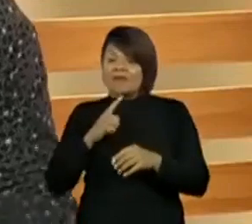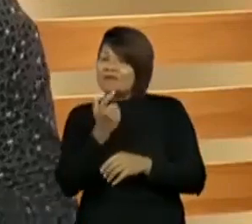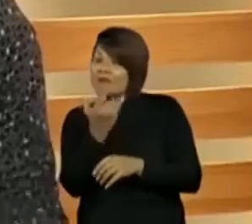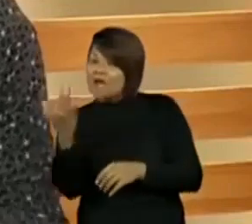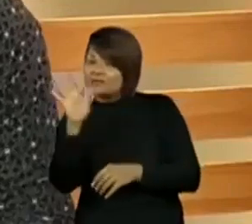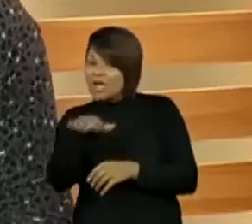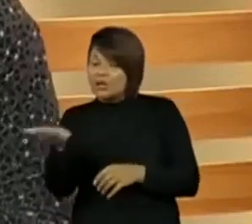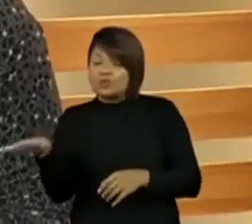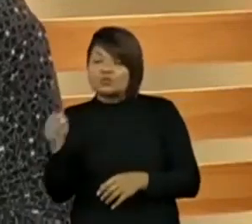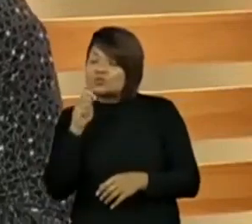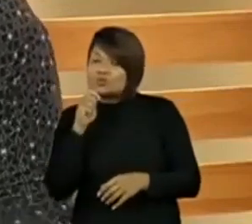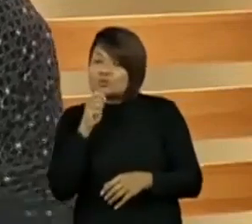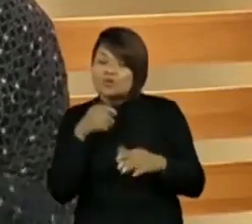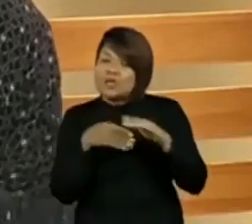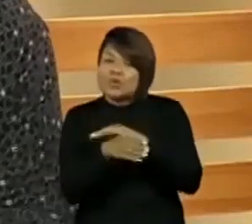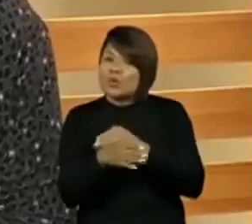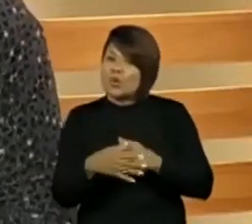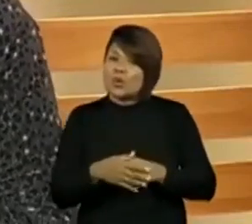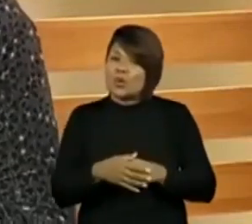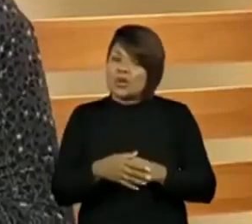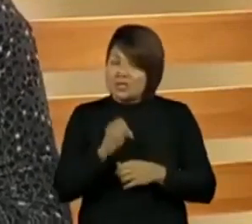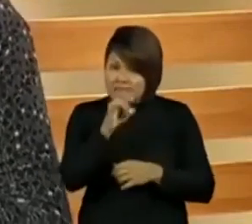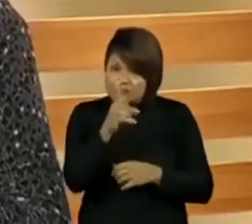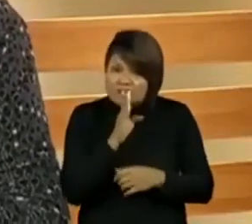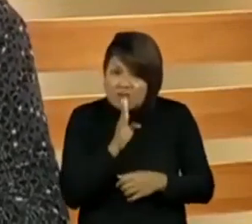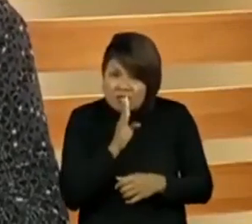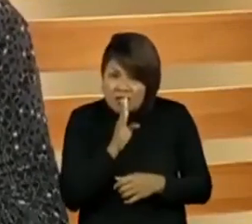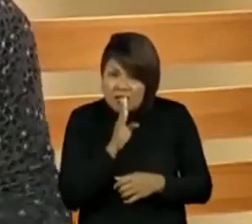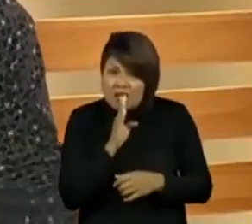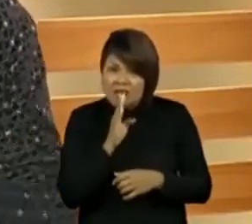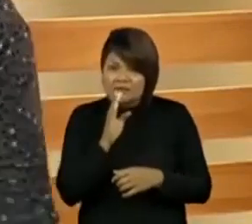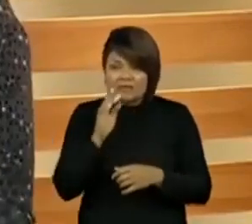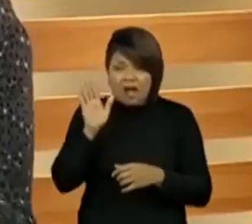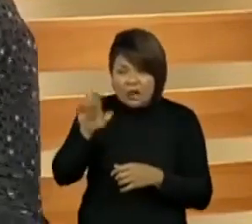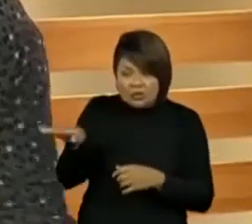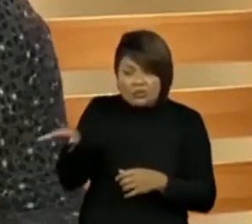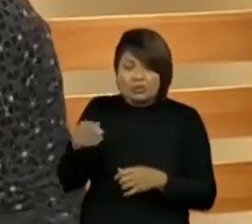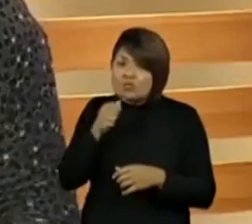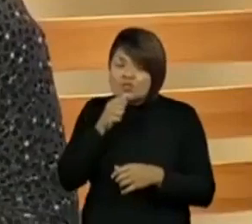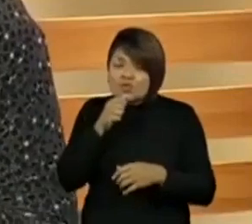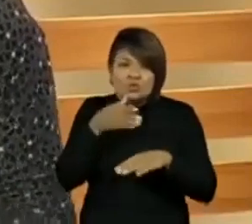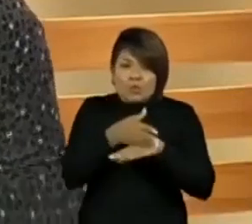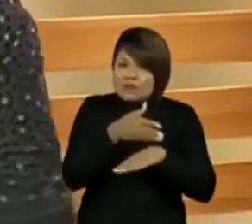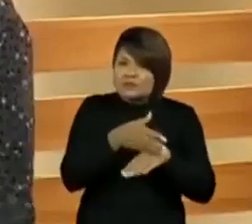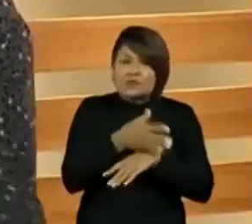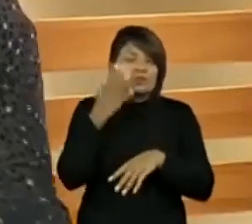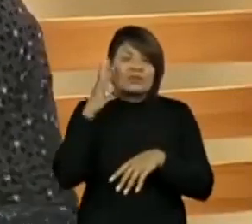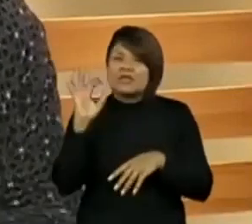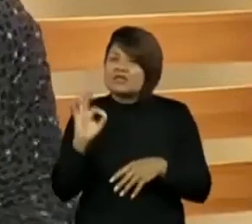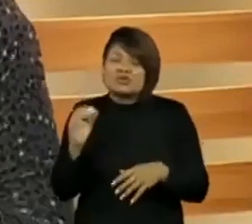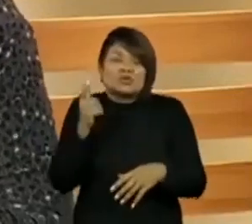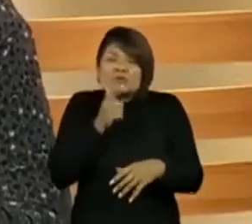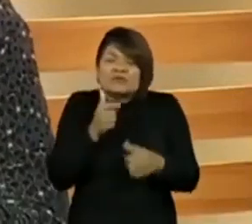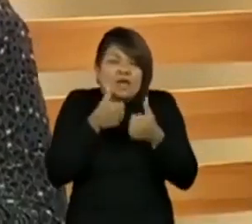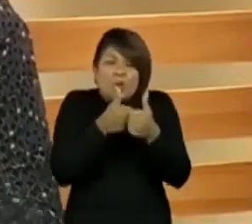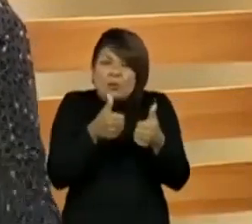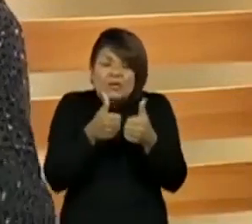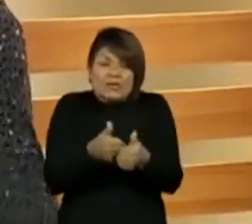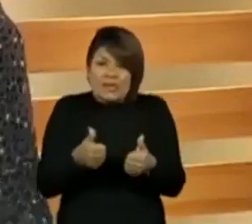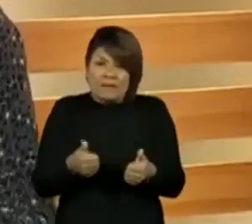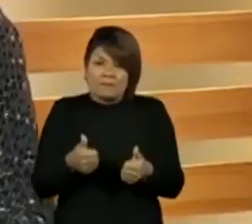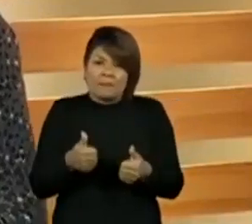alguém que ainda não está participando desse processo, que ainda não está entendendo, conseguindo